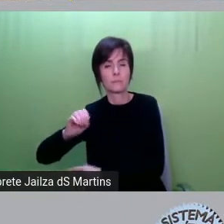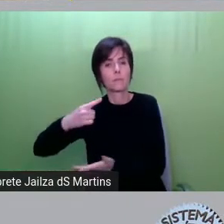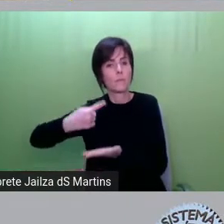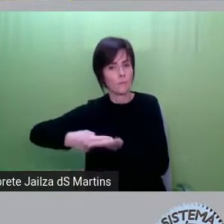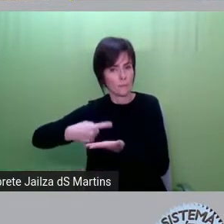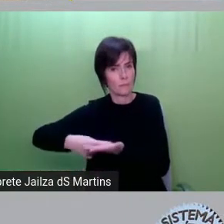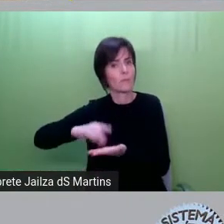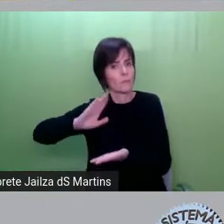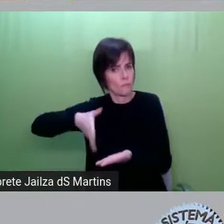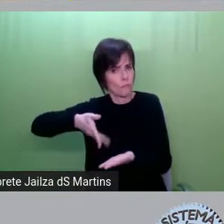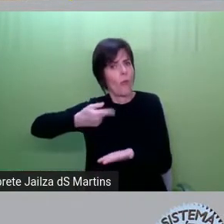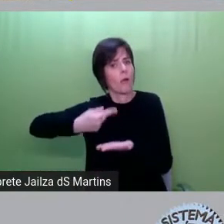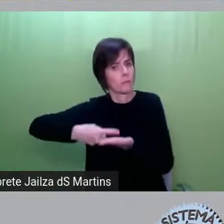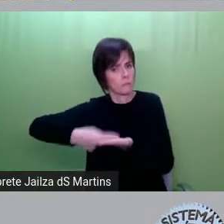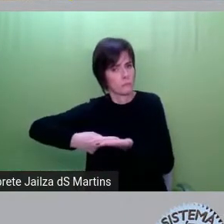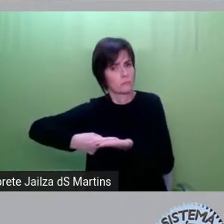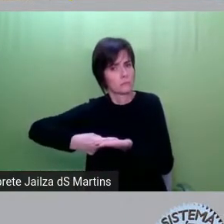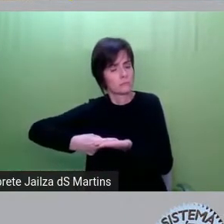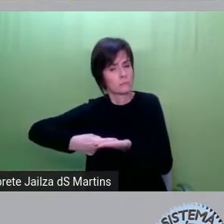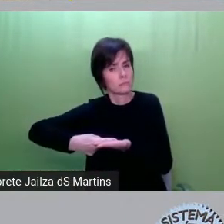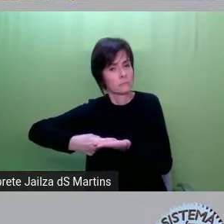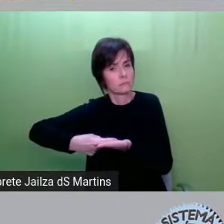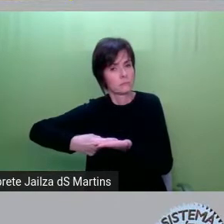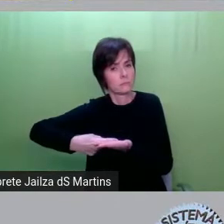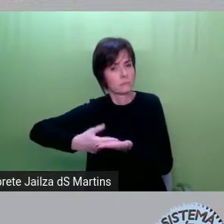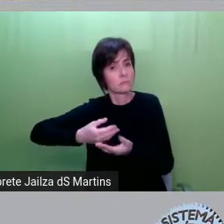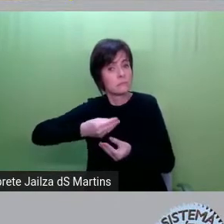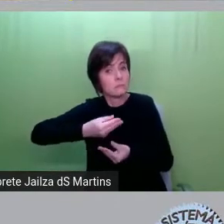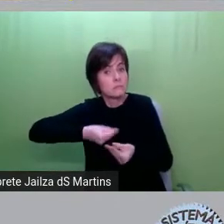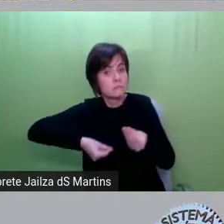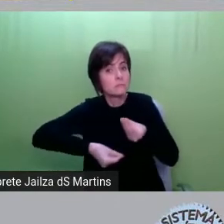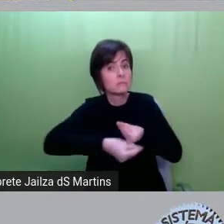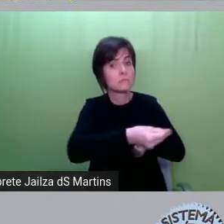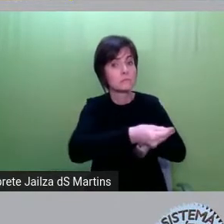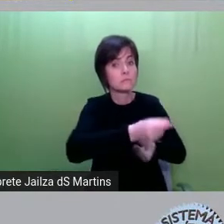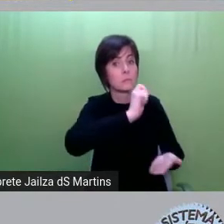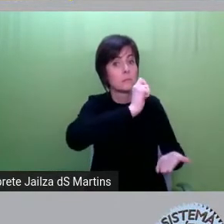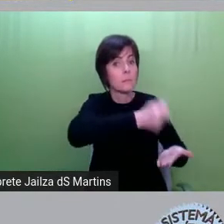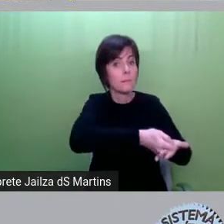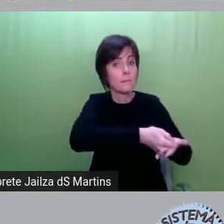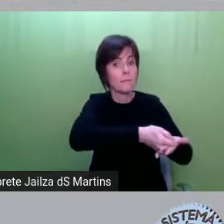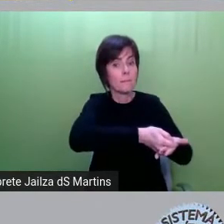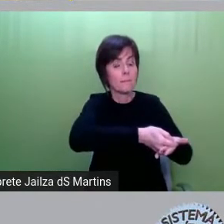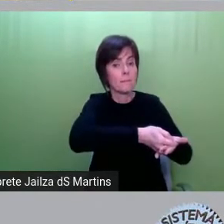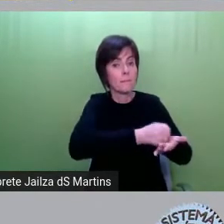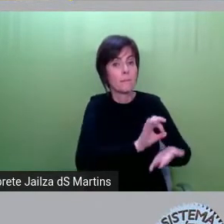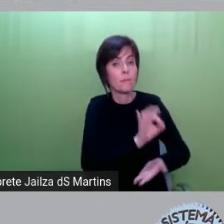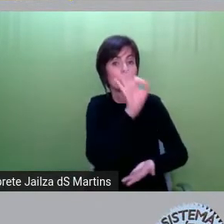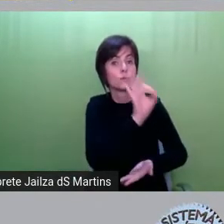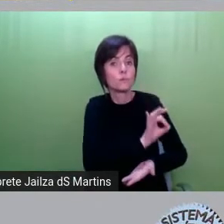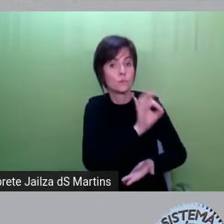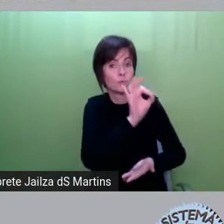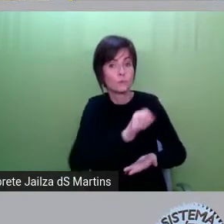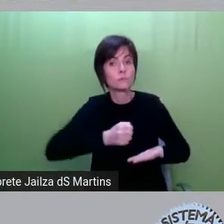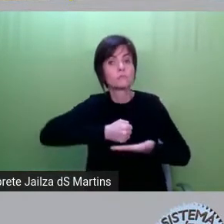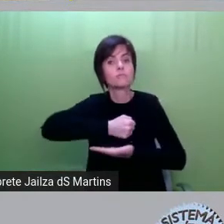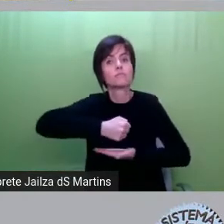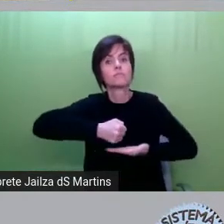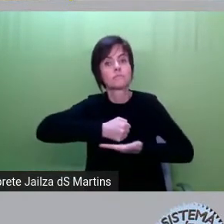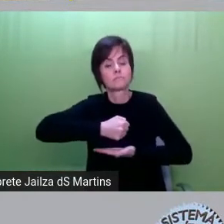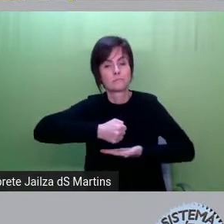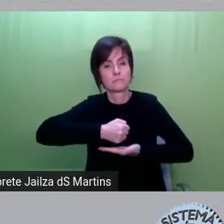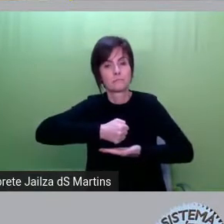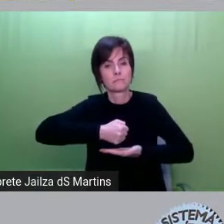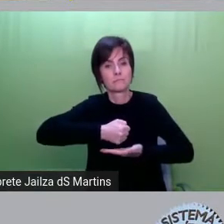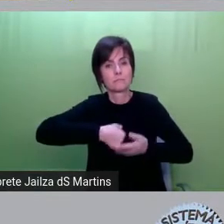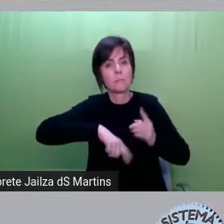combinada. Em troca, eu pago uma taxa de juros, que é a taxa básica, mais um